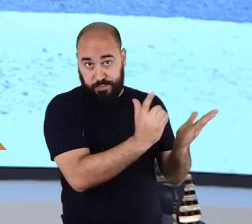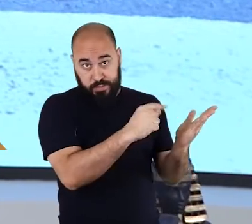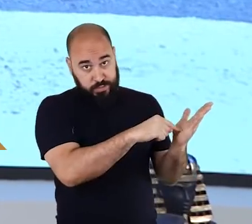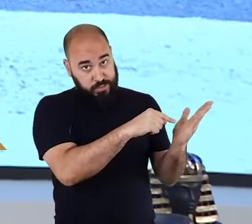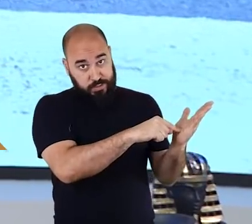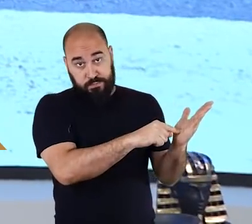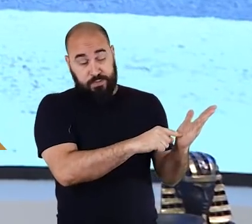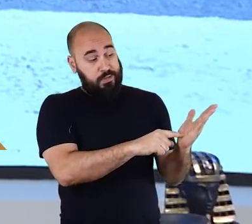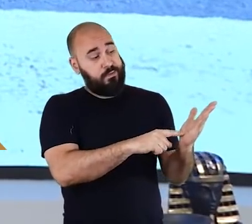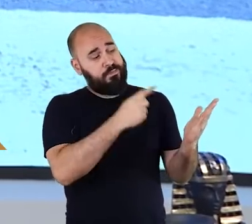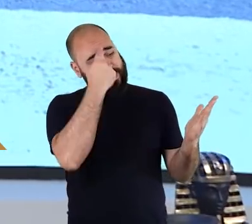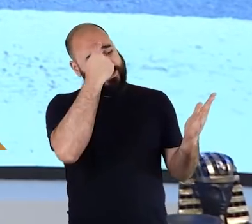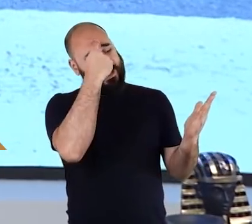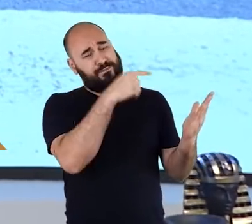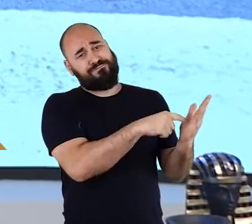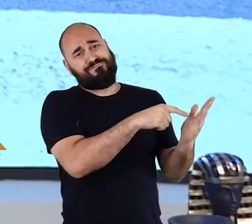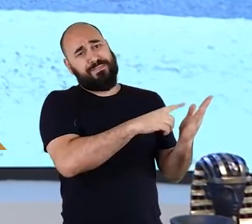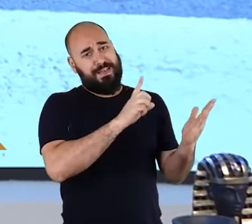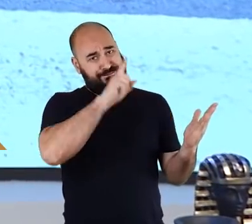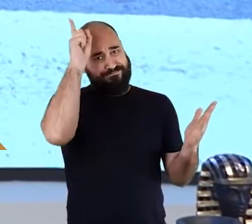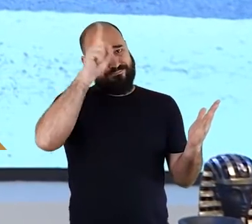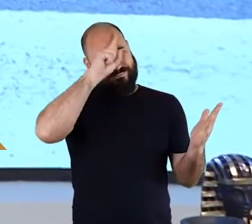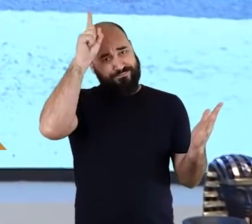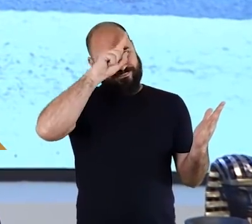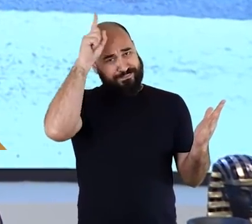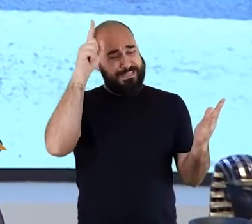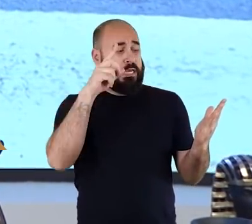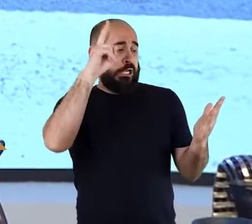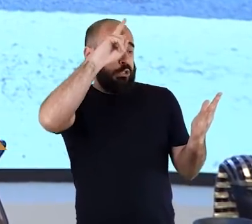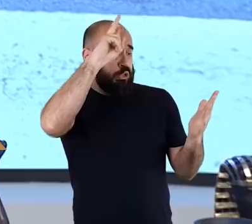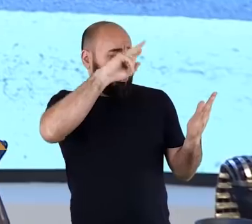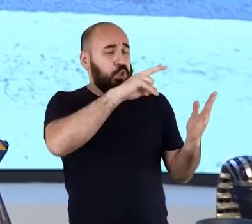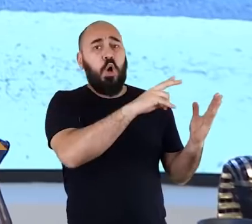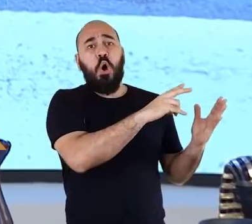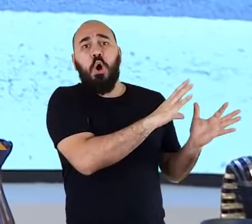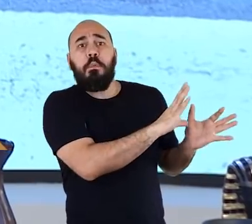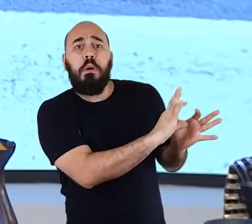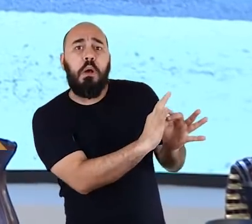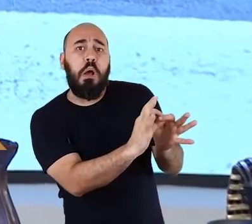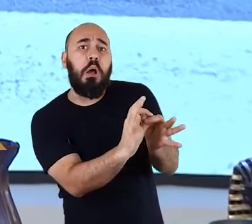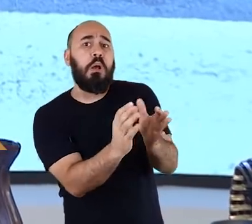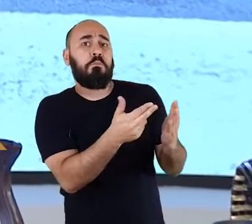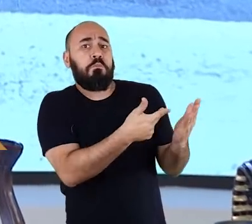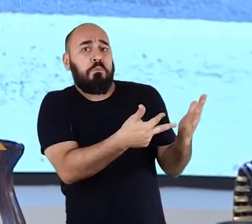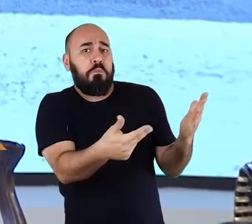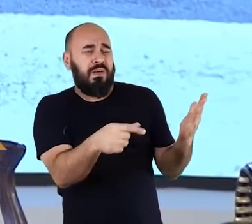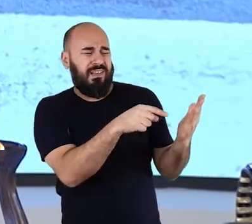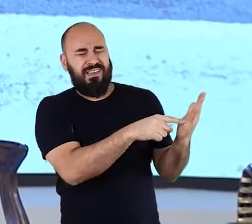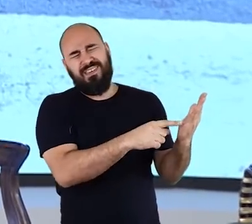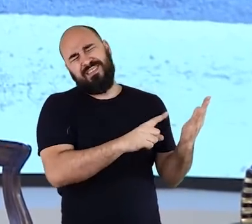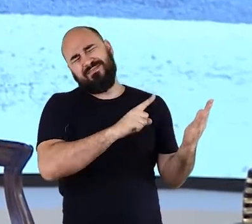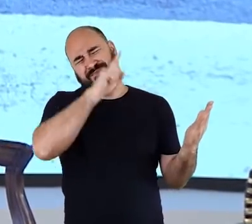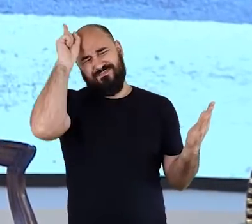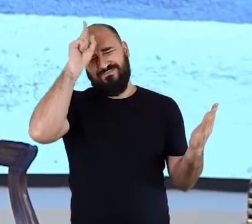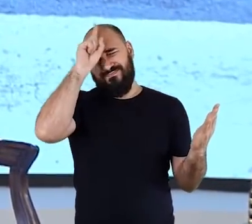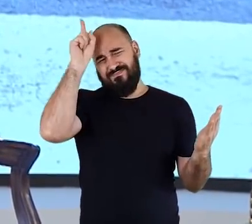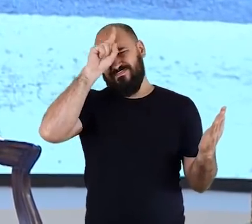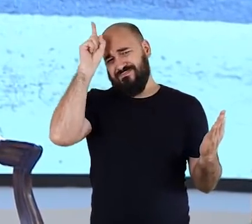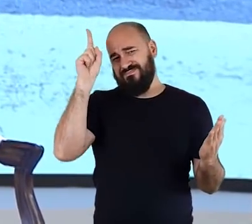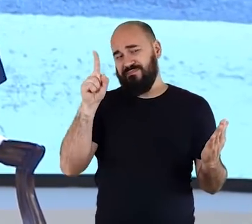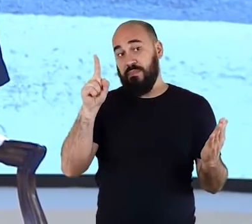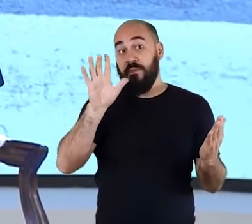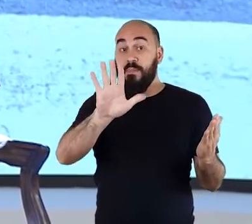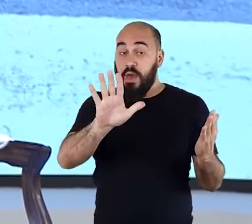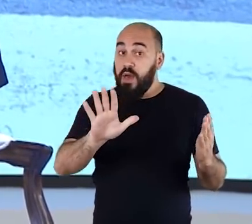que tais personagens, bem como a trama que os envolvia, seria pura ficção. Mas a arqueologia mostra que